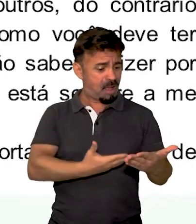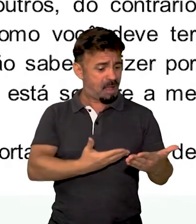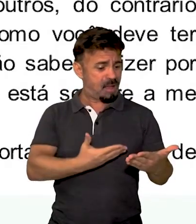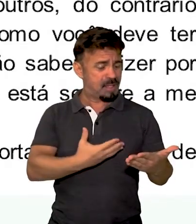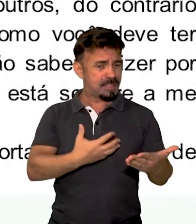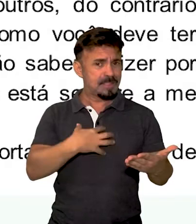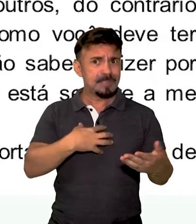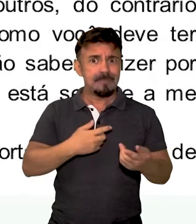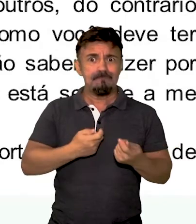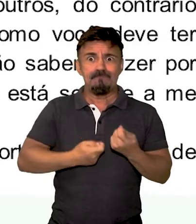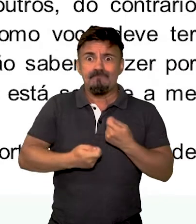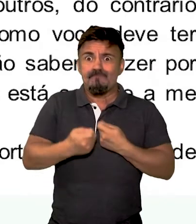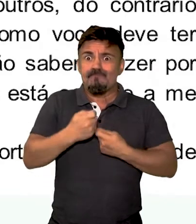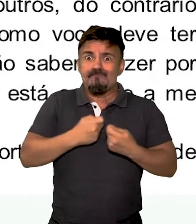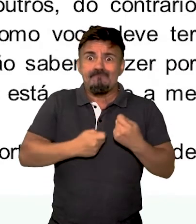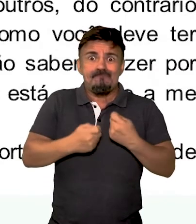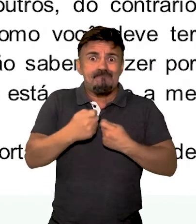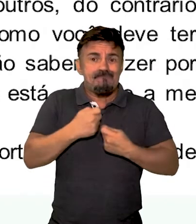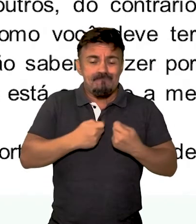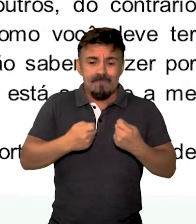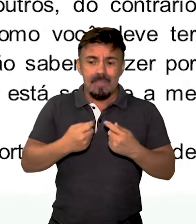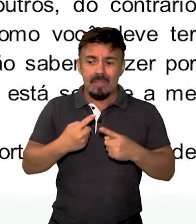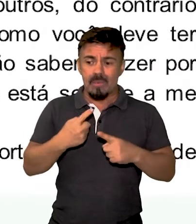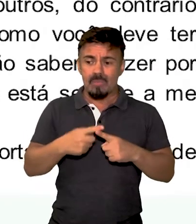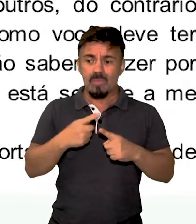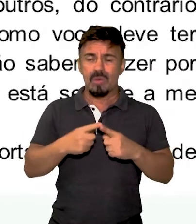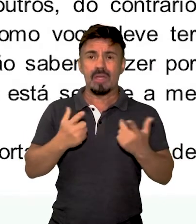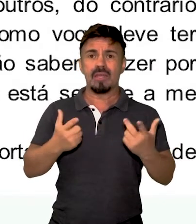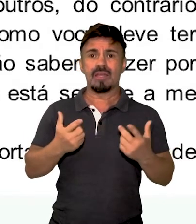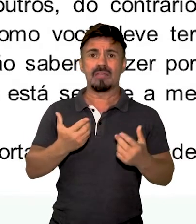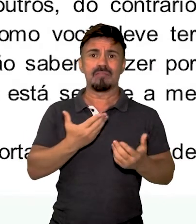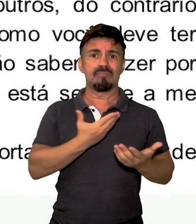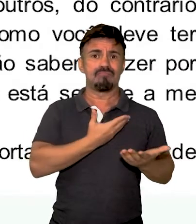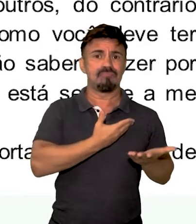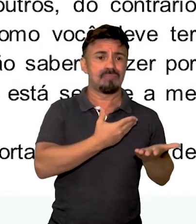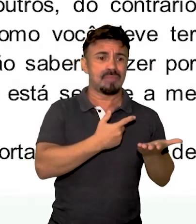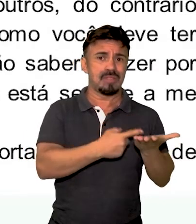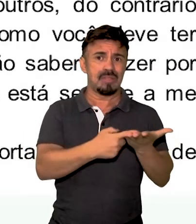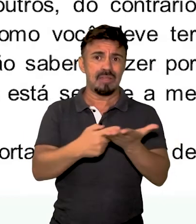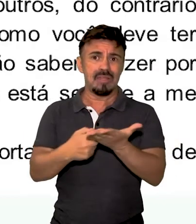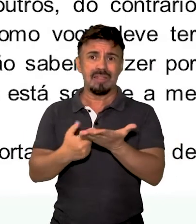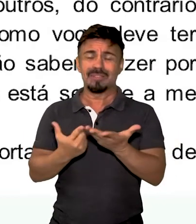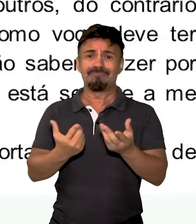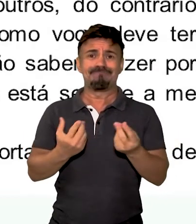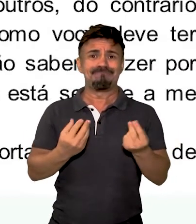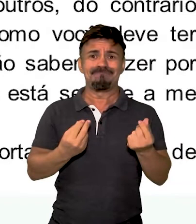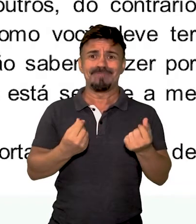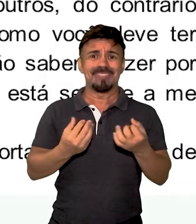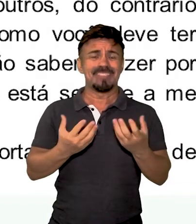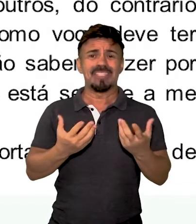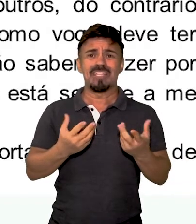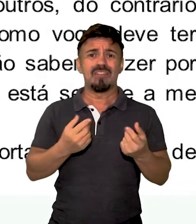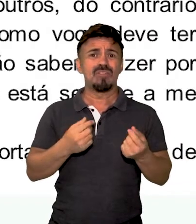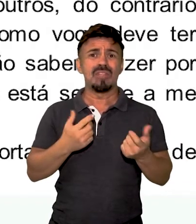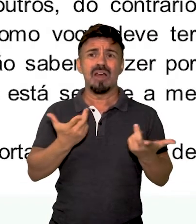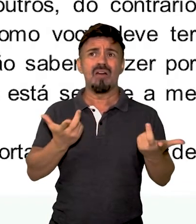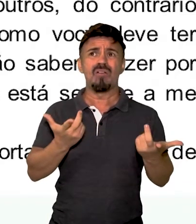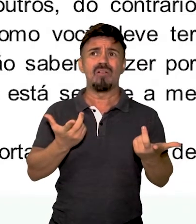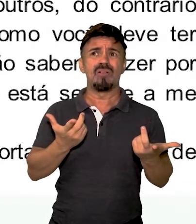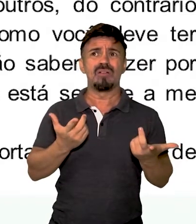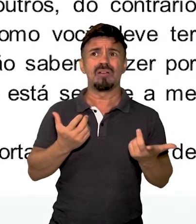grande controle sobre mim mesma. Ao me reunir aos outros, do contrário, achariam que eu não estou